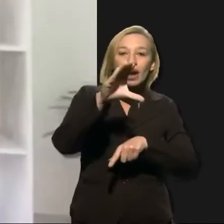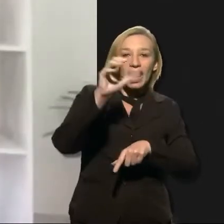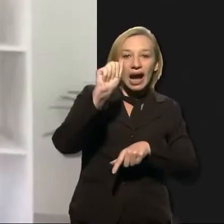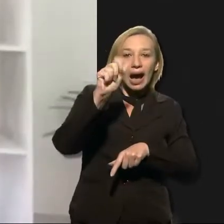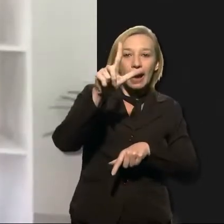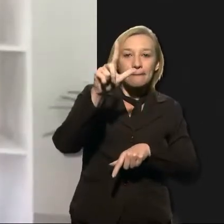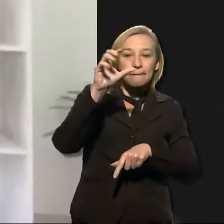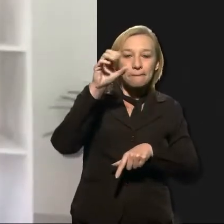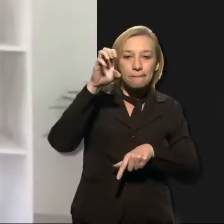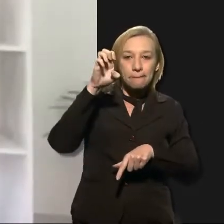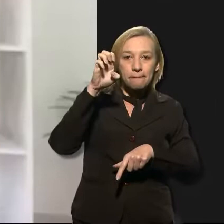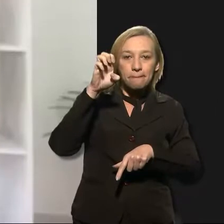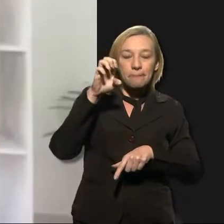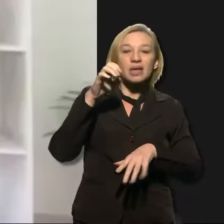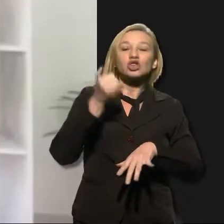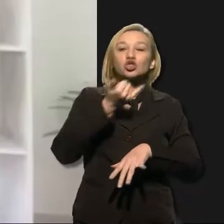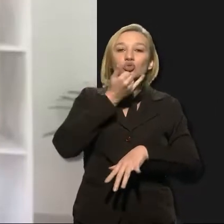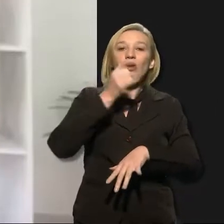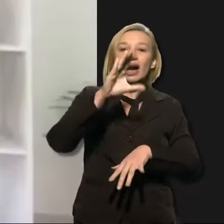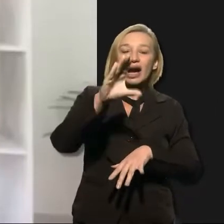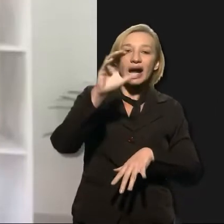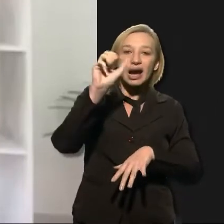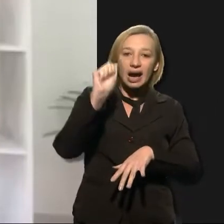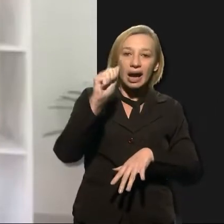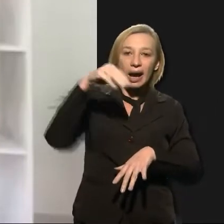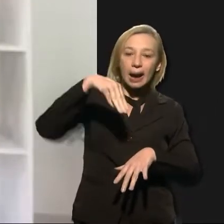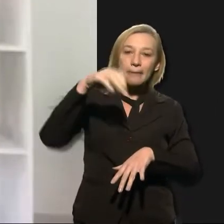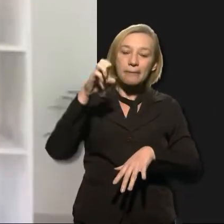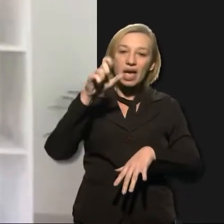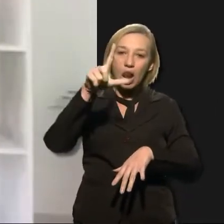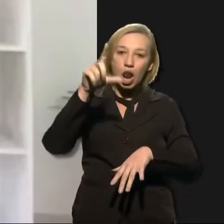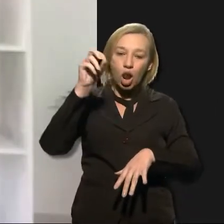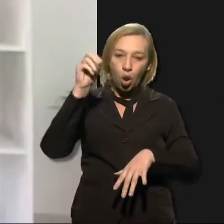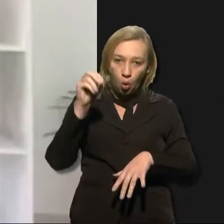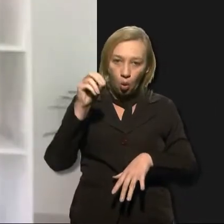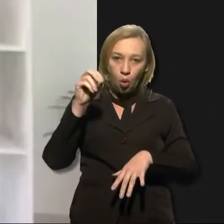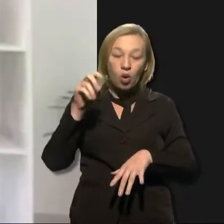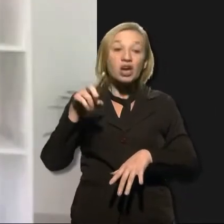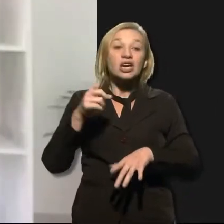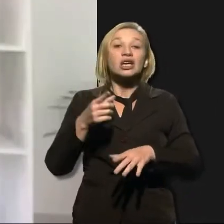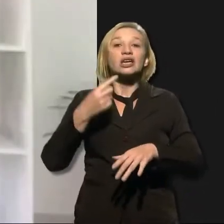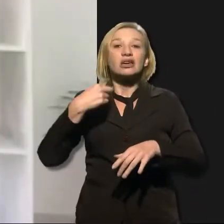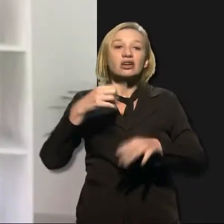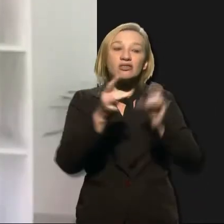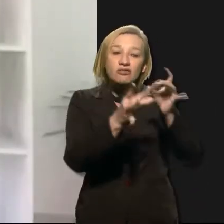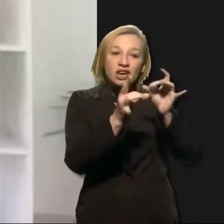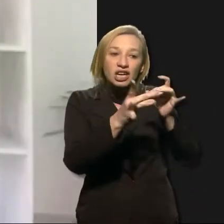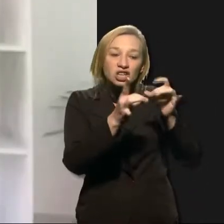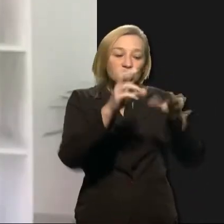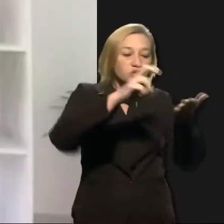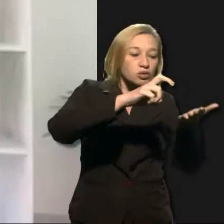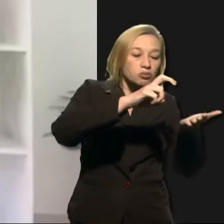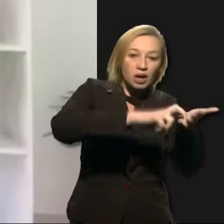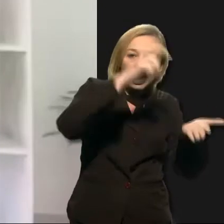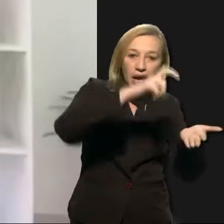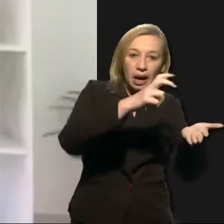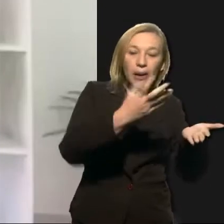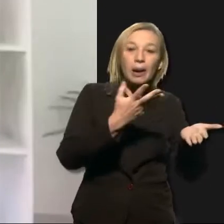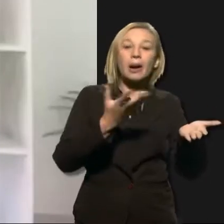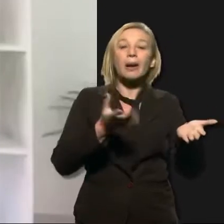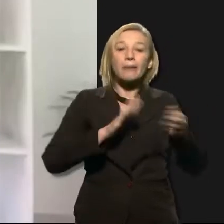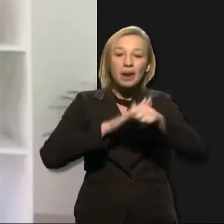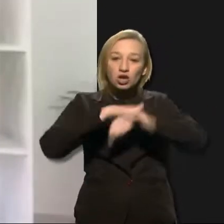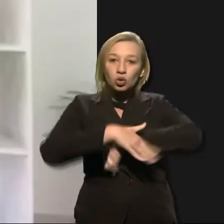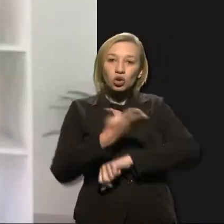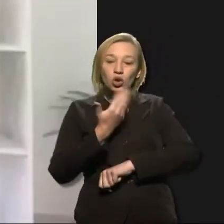por exemplo, que vende de manhã aquilo para ela comer de noite, efetivamente, essas pessoas